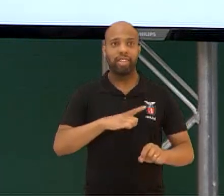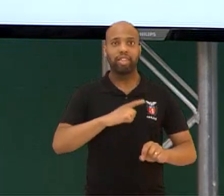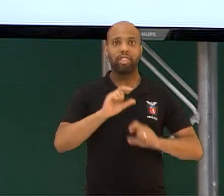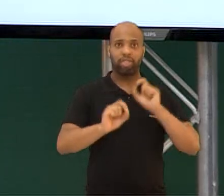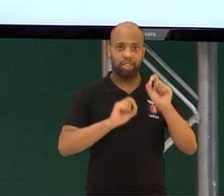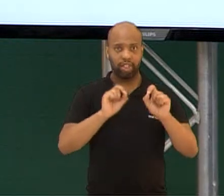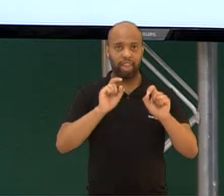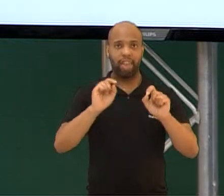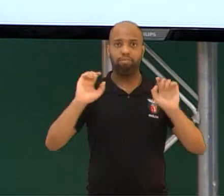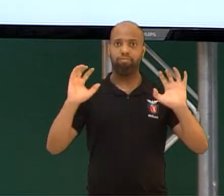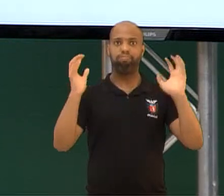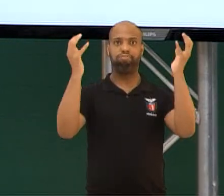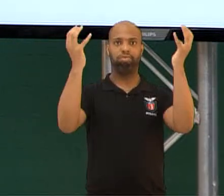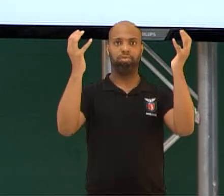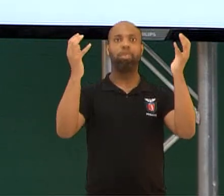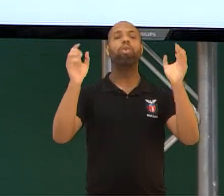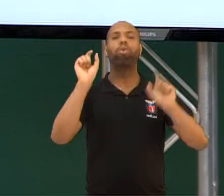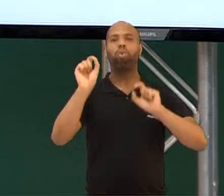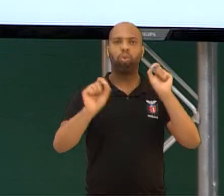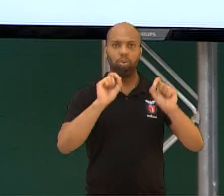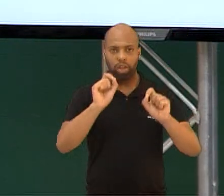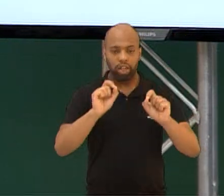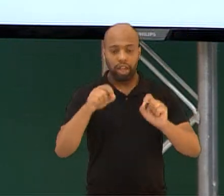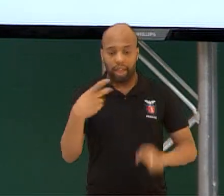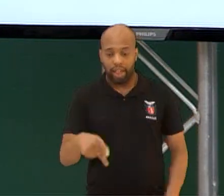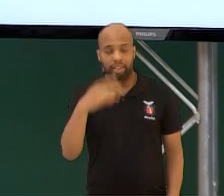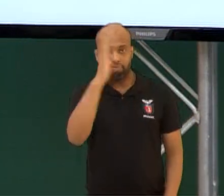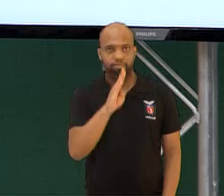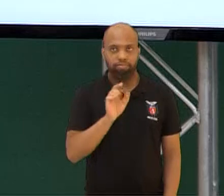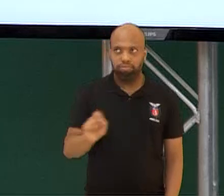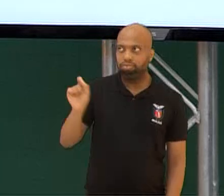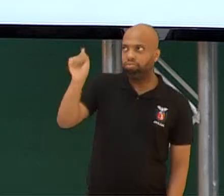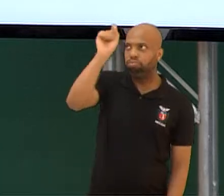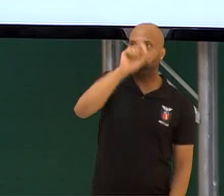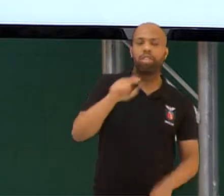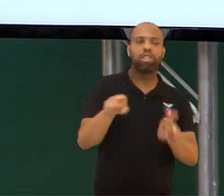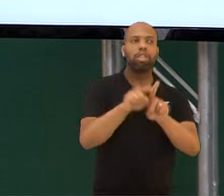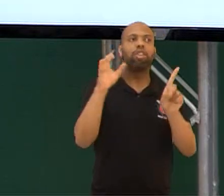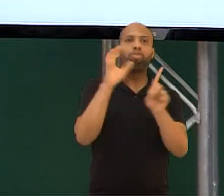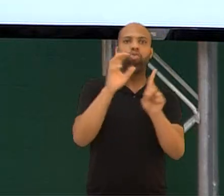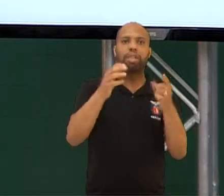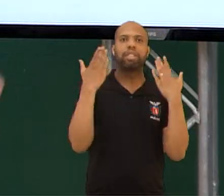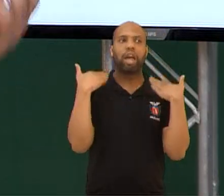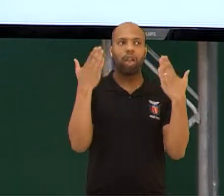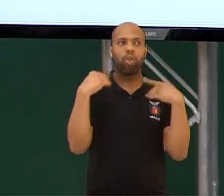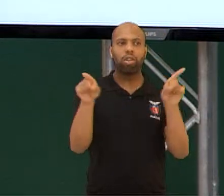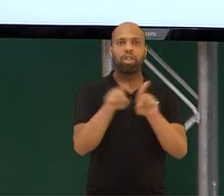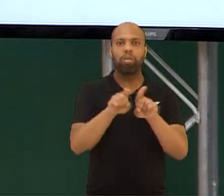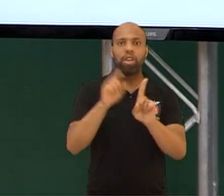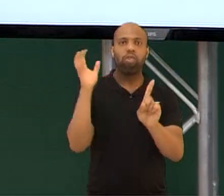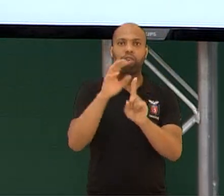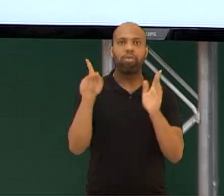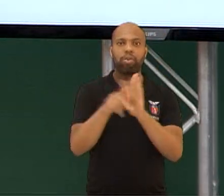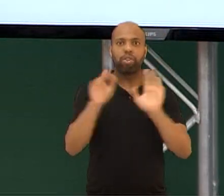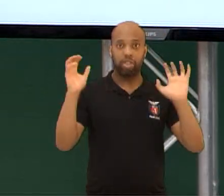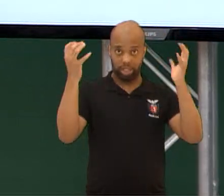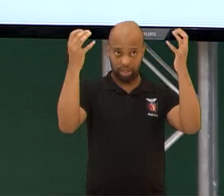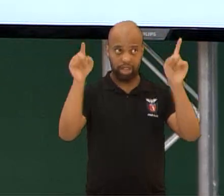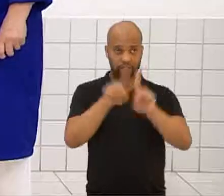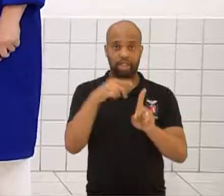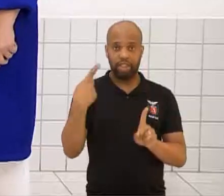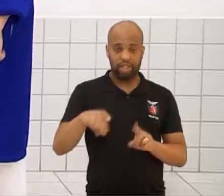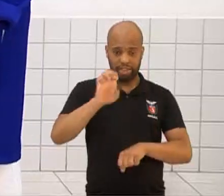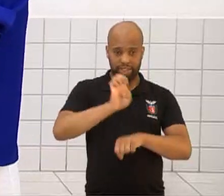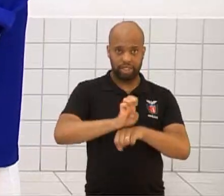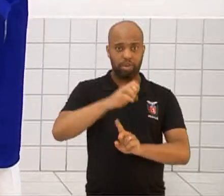o aspecto do clima no nosso país, né? Então a influência, né, tropical, a influência dos climas e com relação ao nosso estado também,